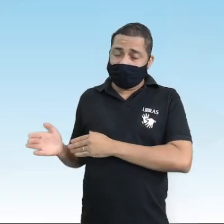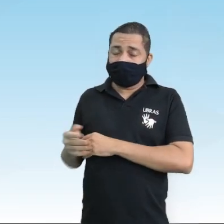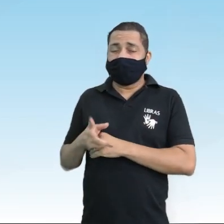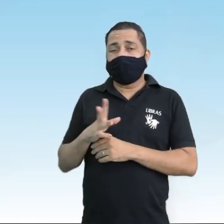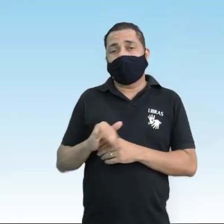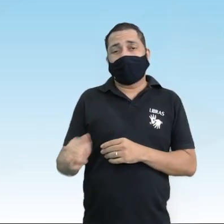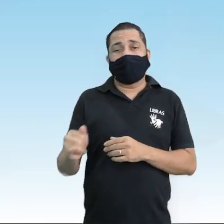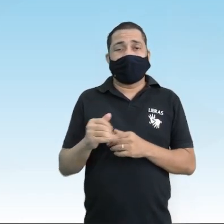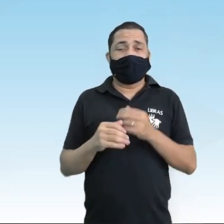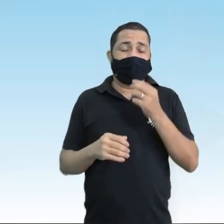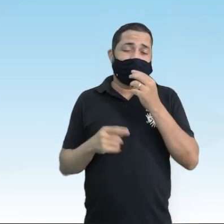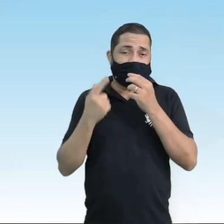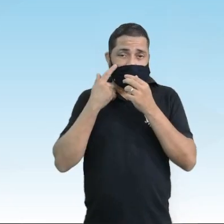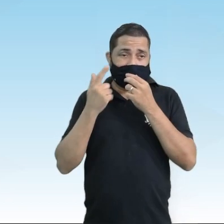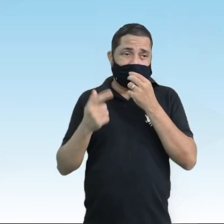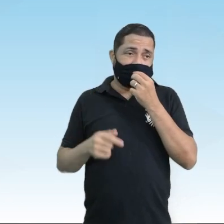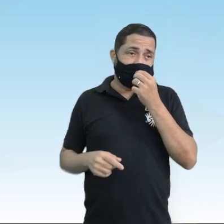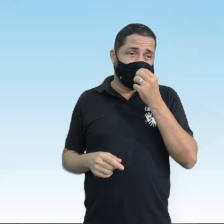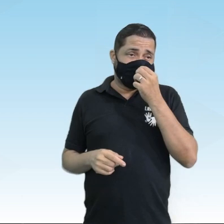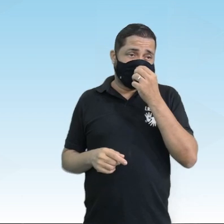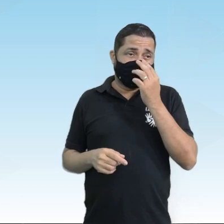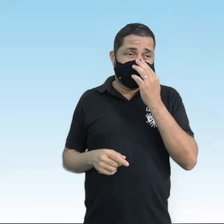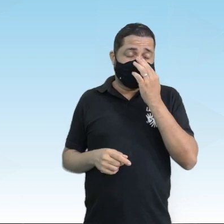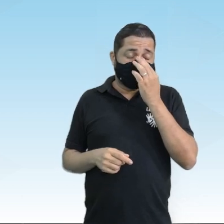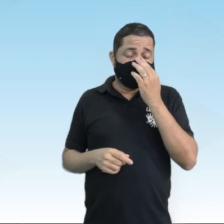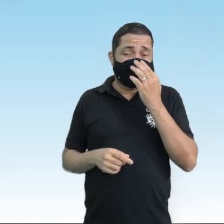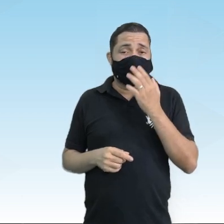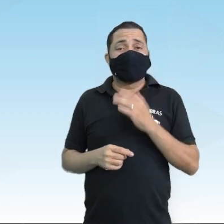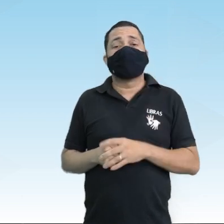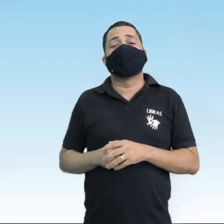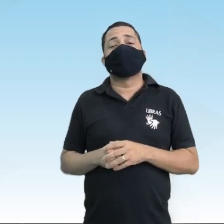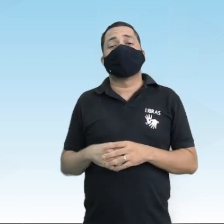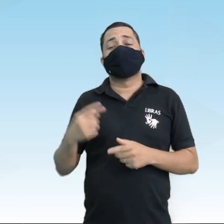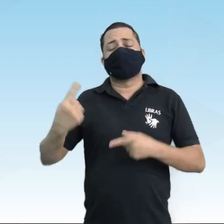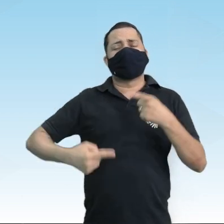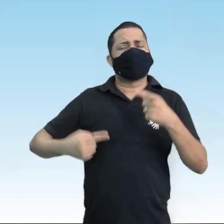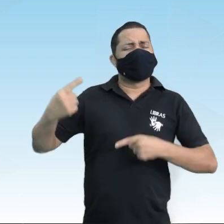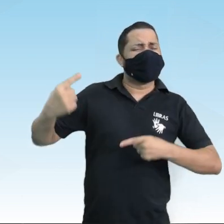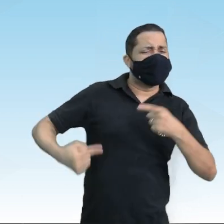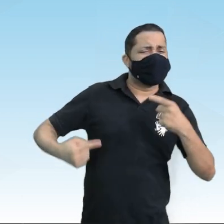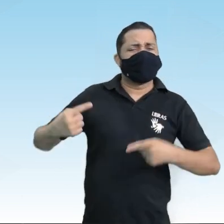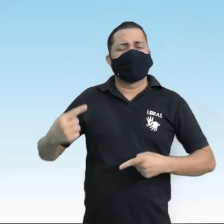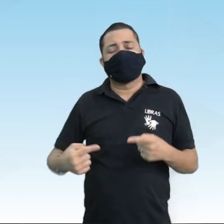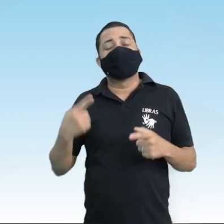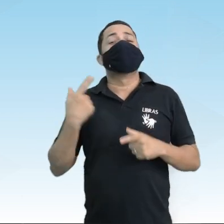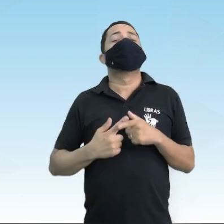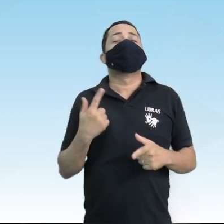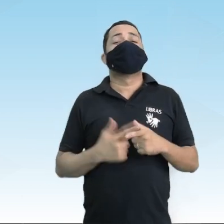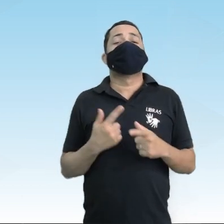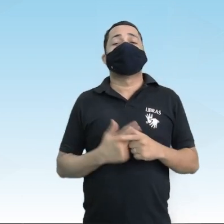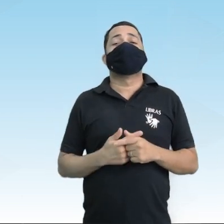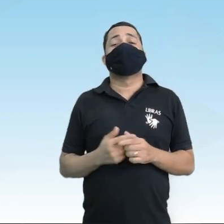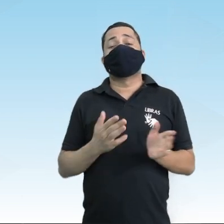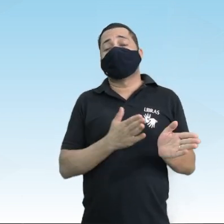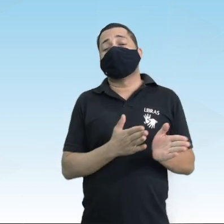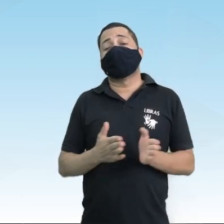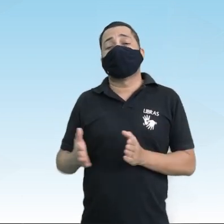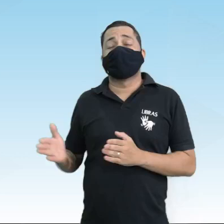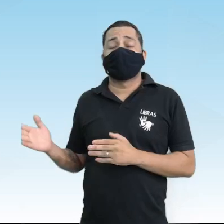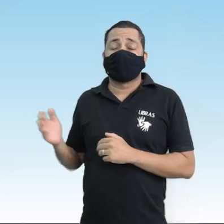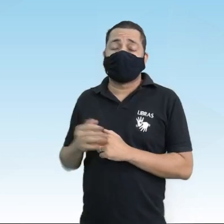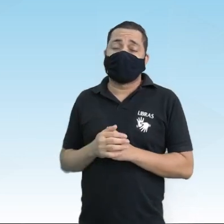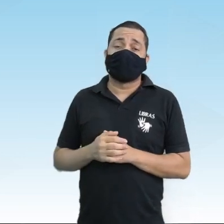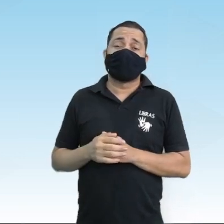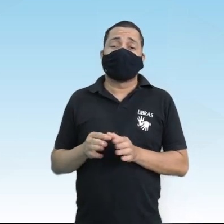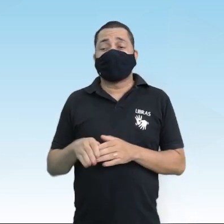vai ver aqui, ó. Olha aí, disputas e mais disputas. Por quê, professor? Vai ser um período que tanto